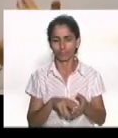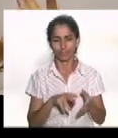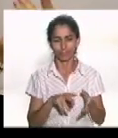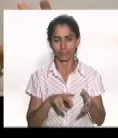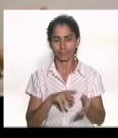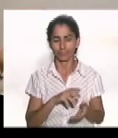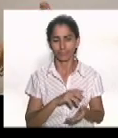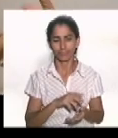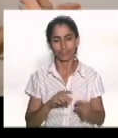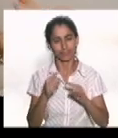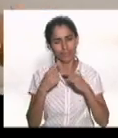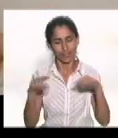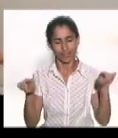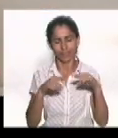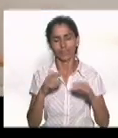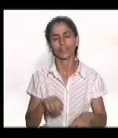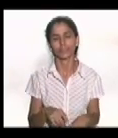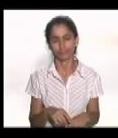brother.